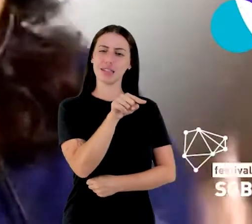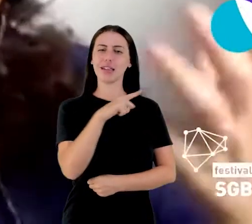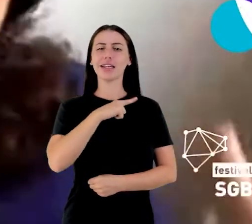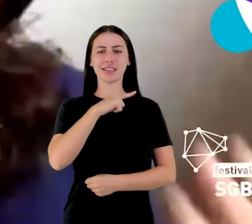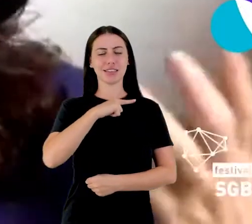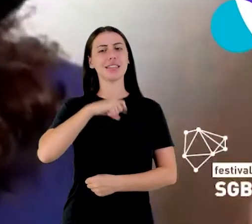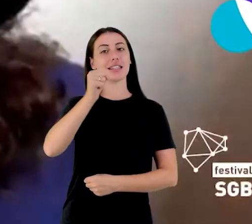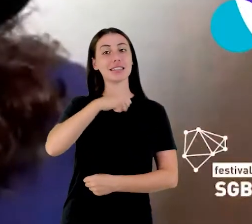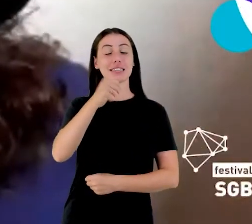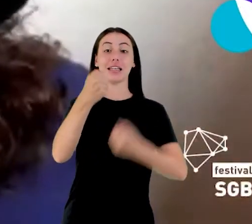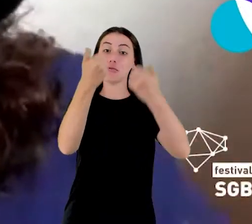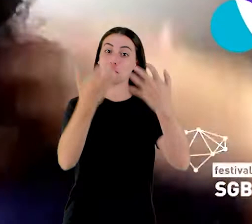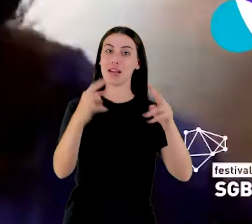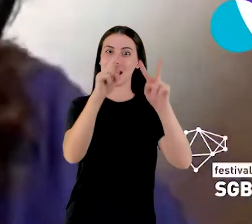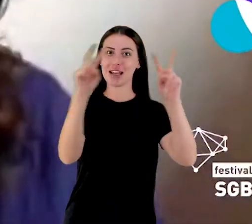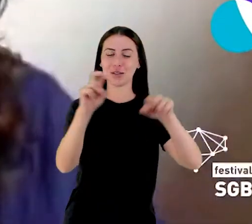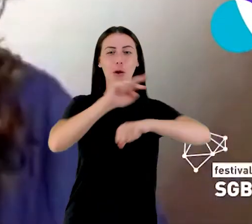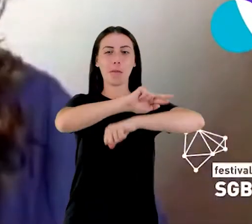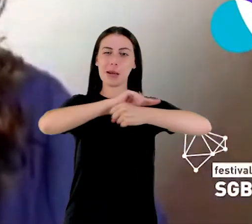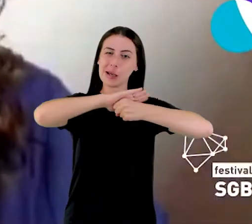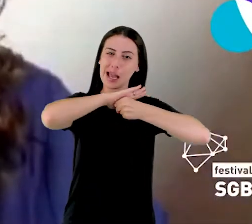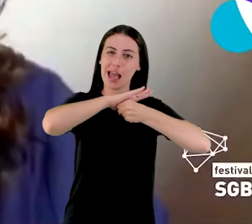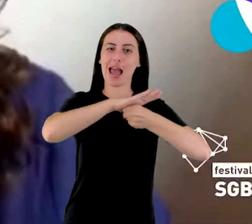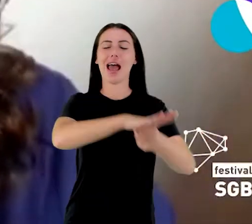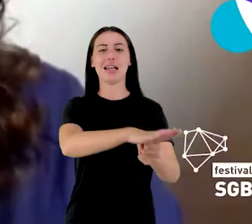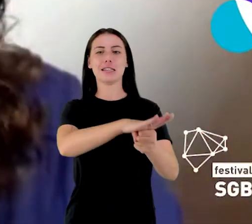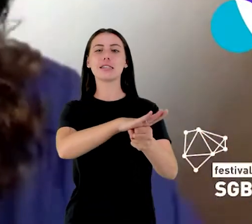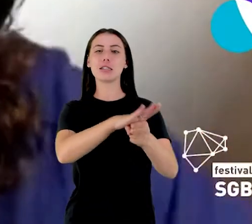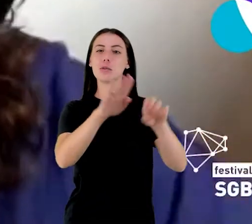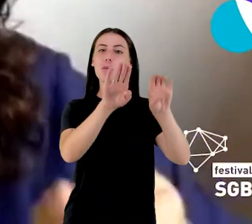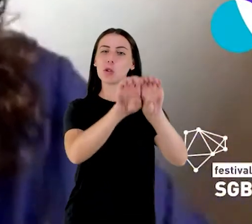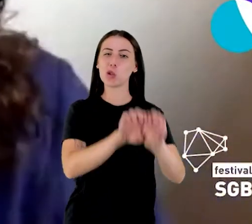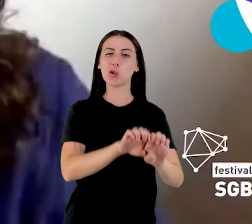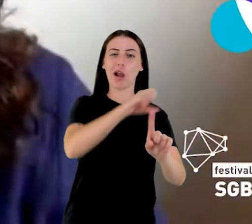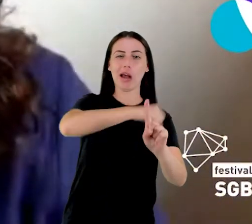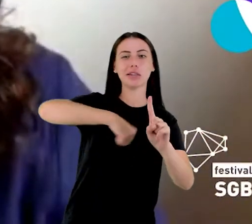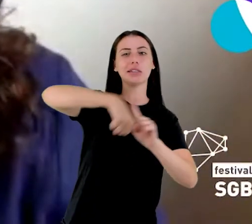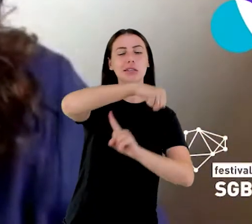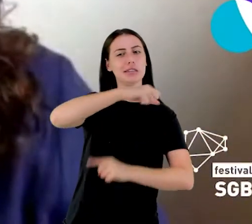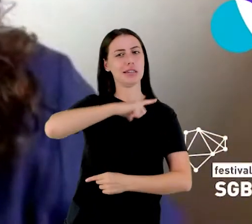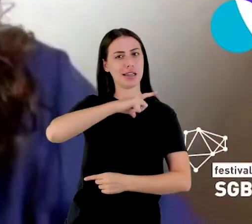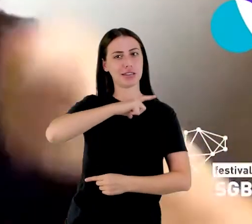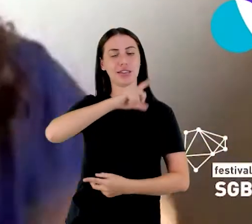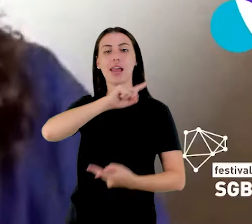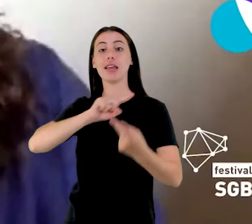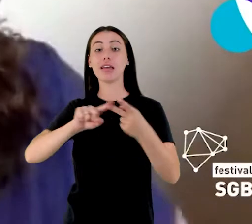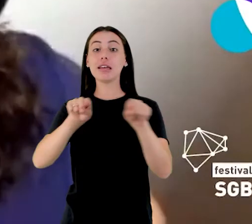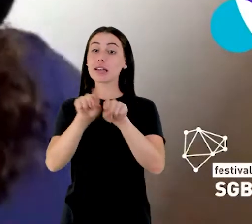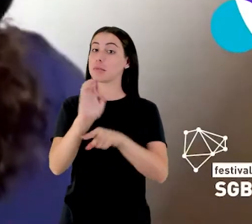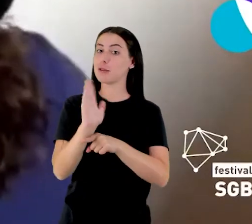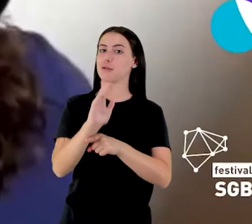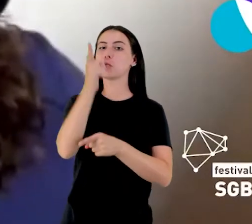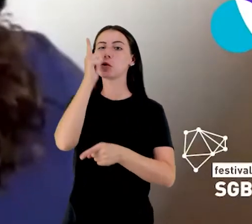possibilidades de existência desse filme para além da tela do cinema. Então, sempre um convite inquietante